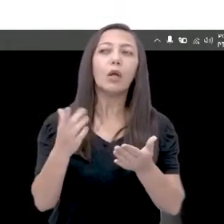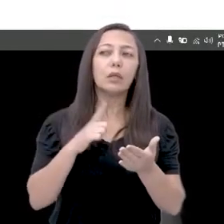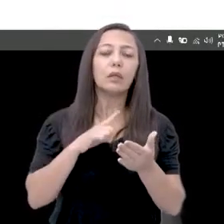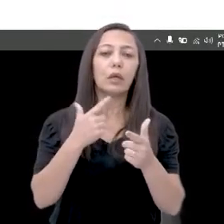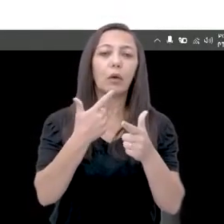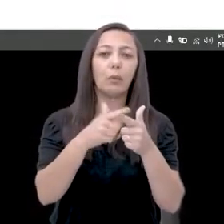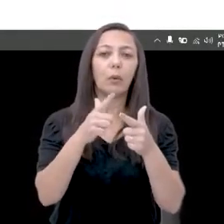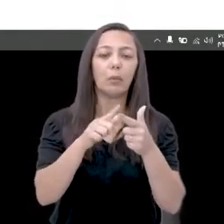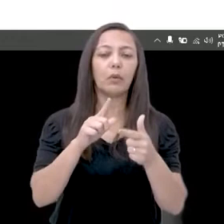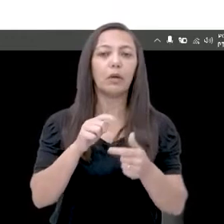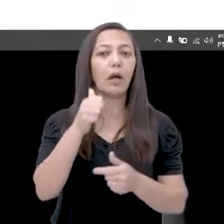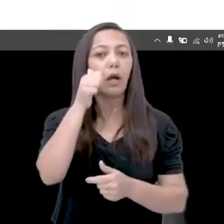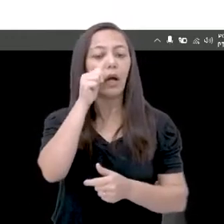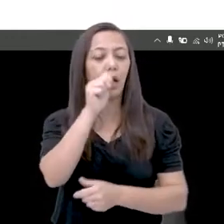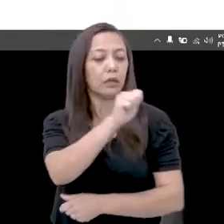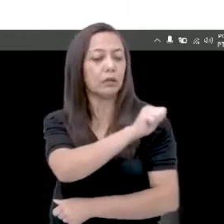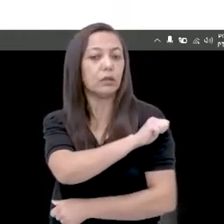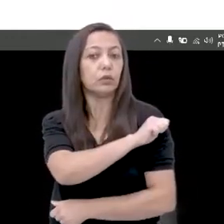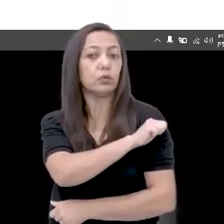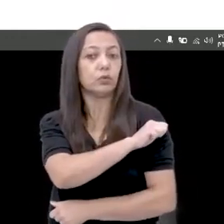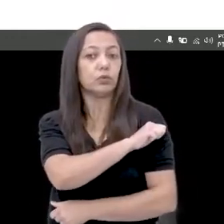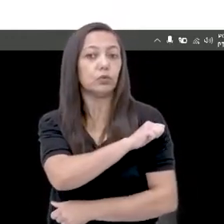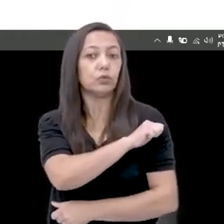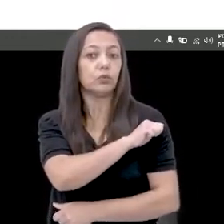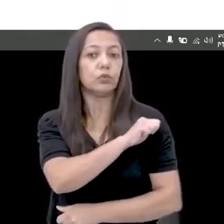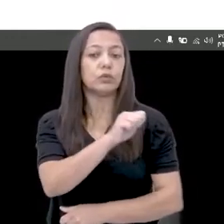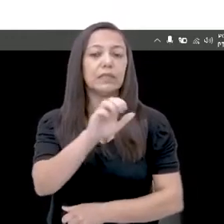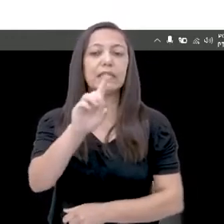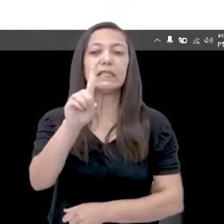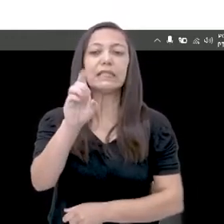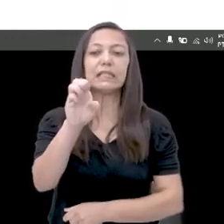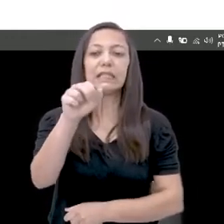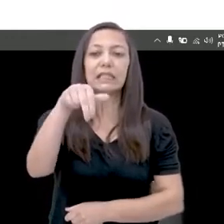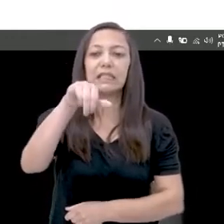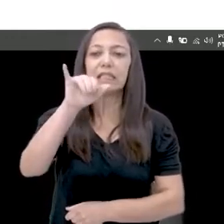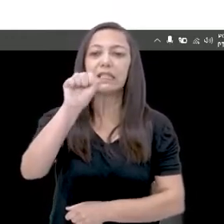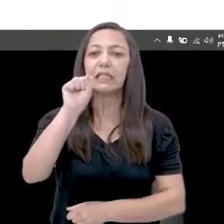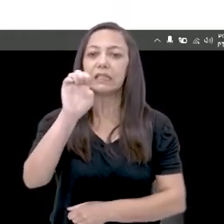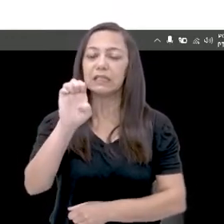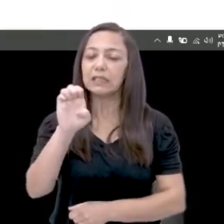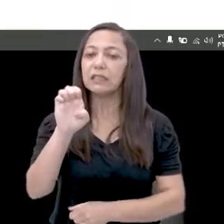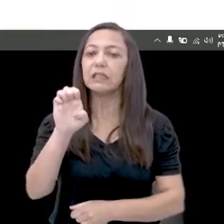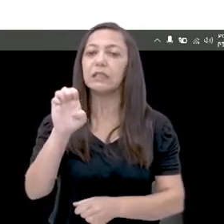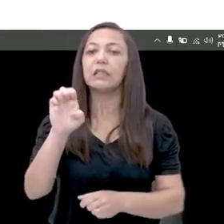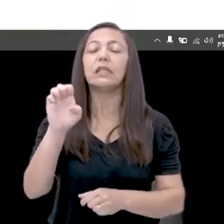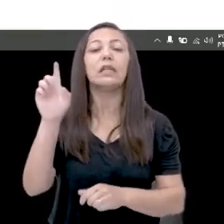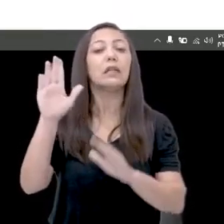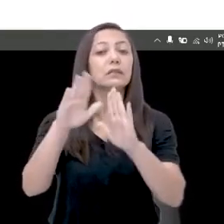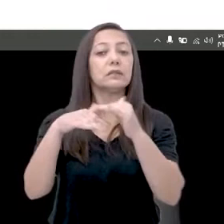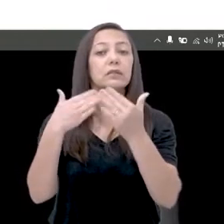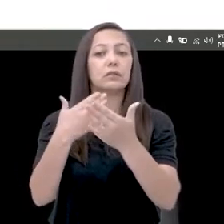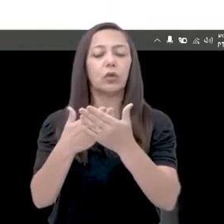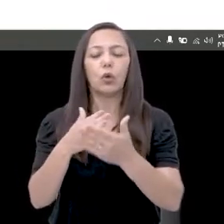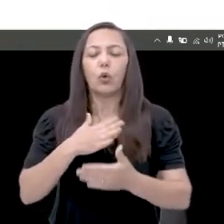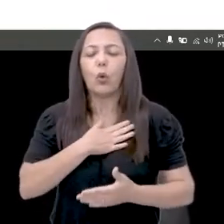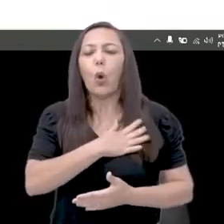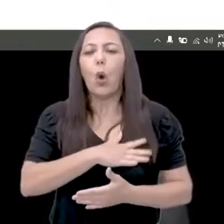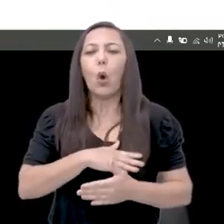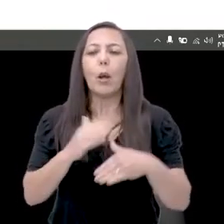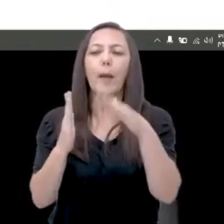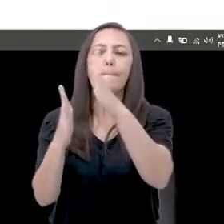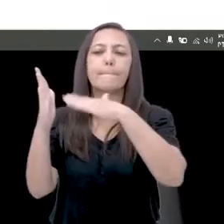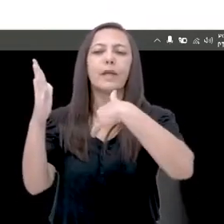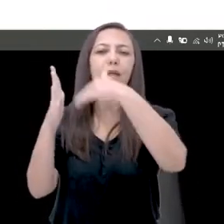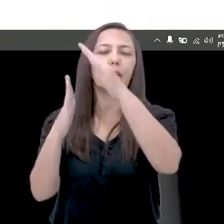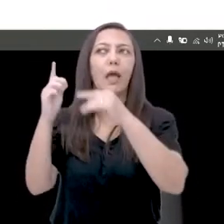Eu trago um problema que envolve a aluna Denise, aluna da Escola Municipal Deputada Cristina Tavares. Adora